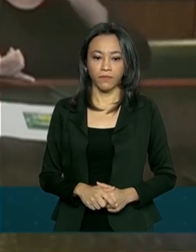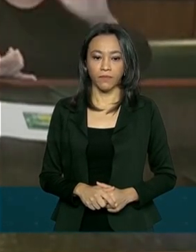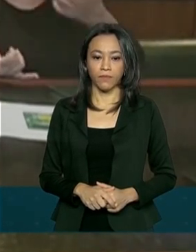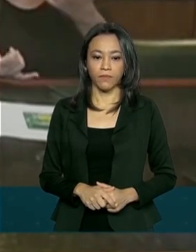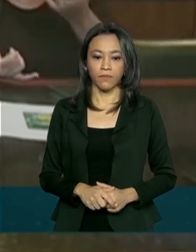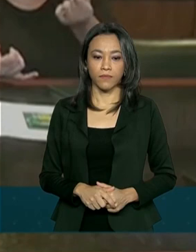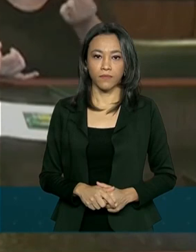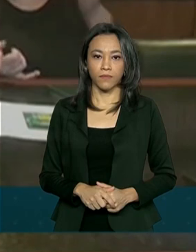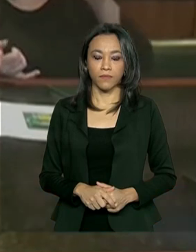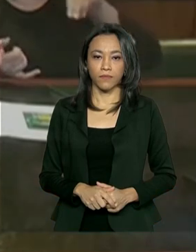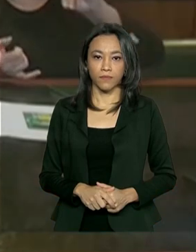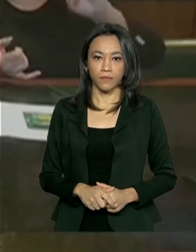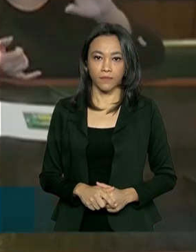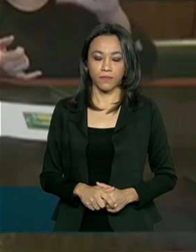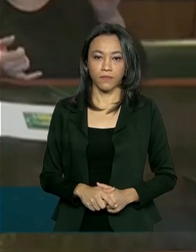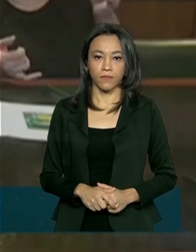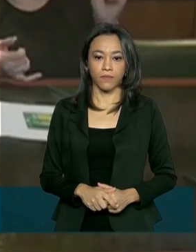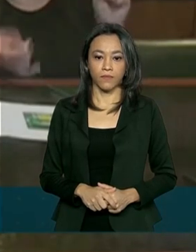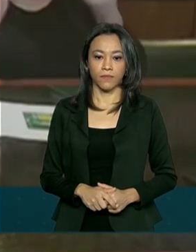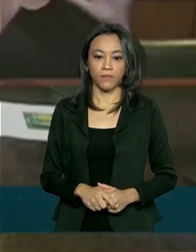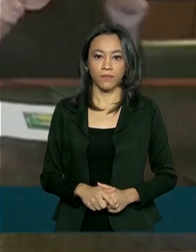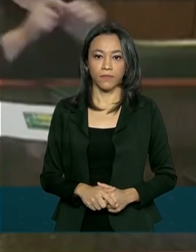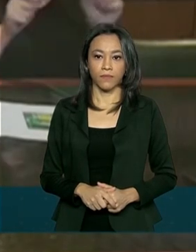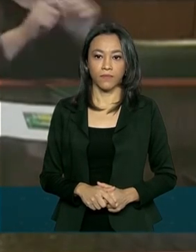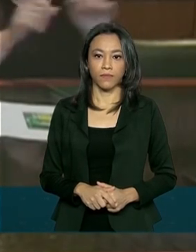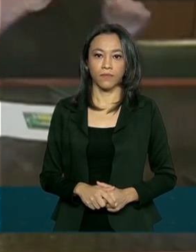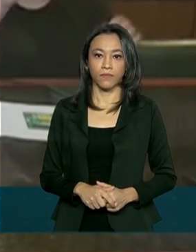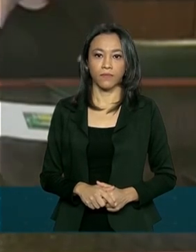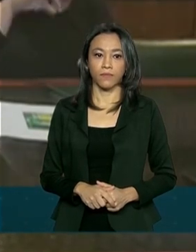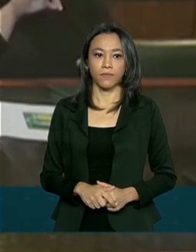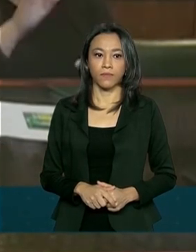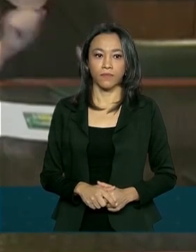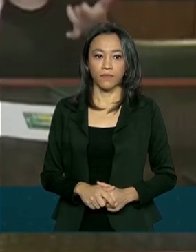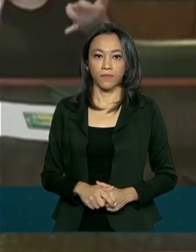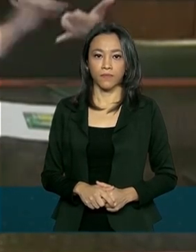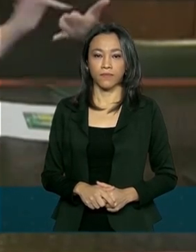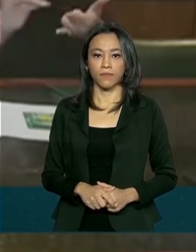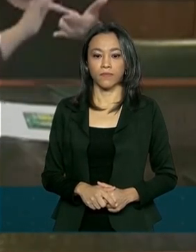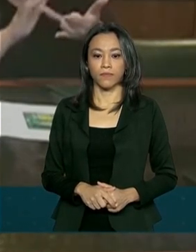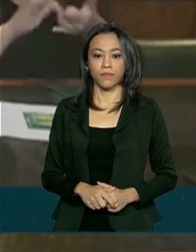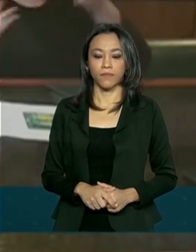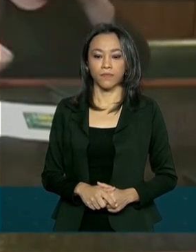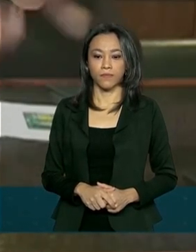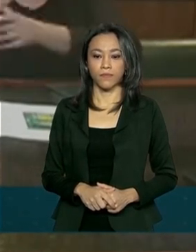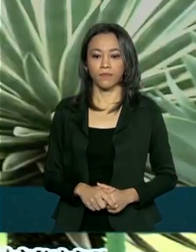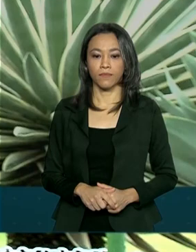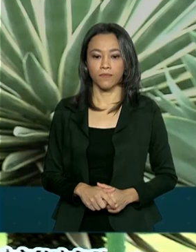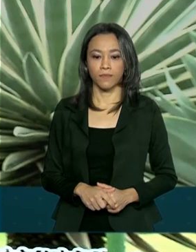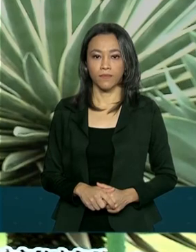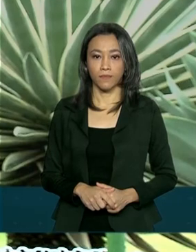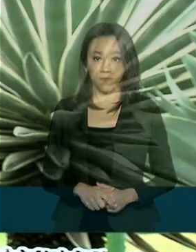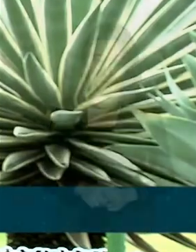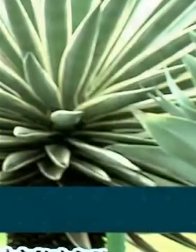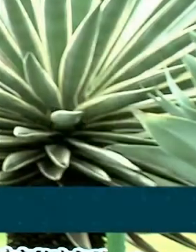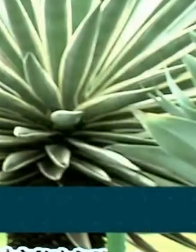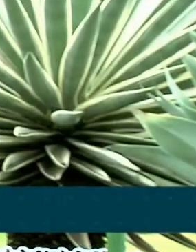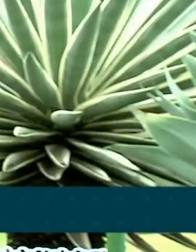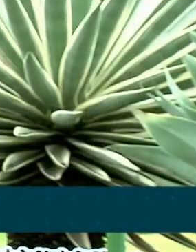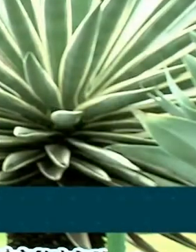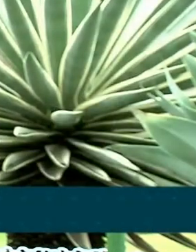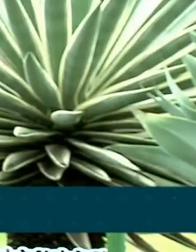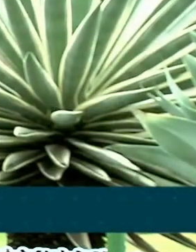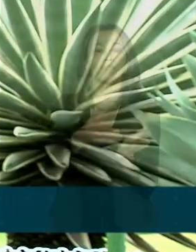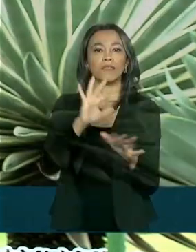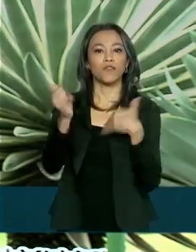de contas e teremos 50 milhões de contas digitais já para essa segunda parcela. E uma última informação,